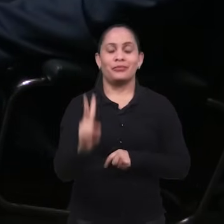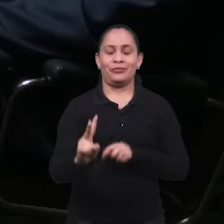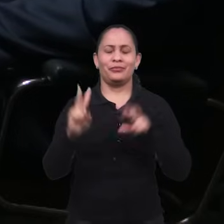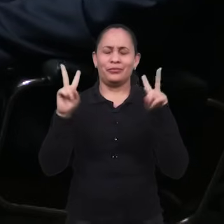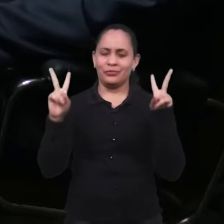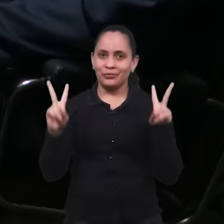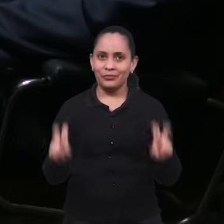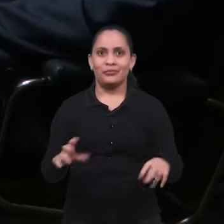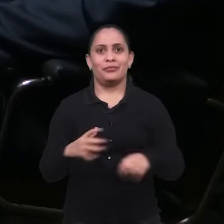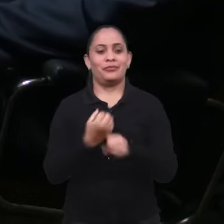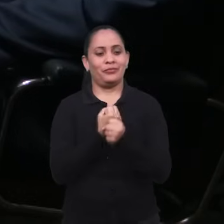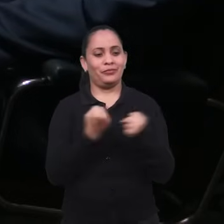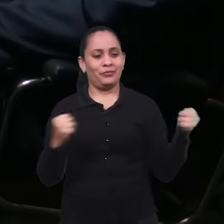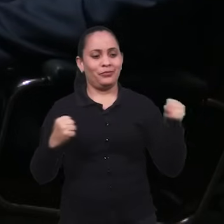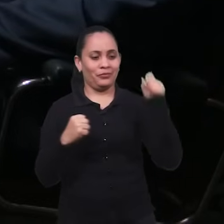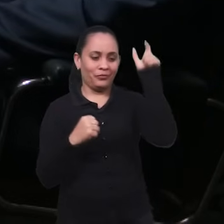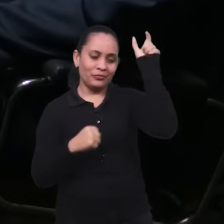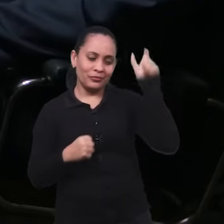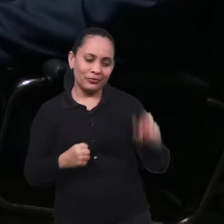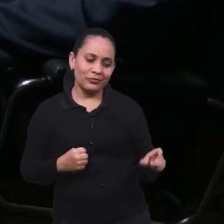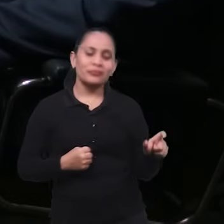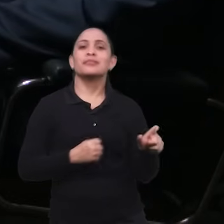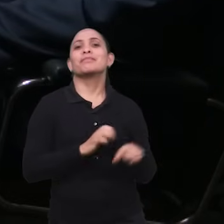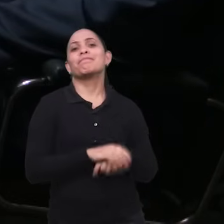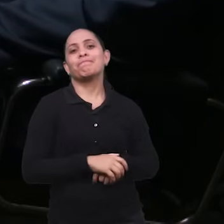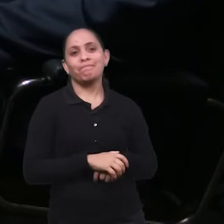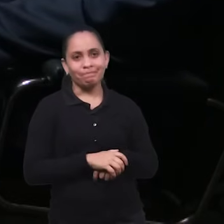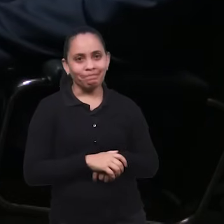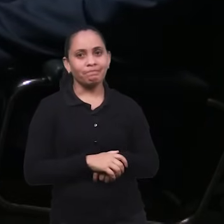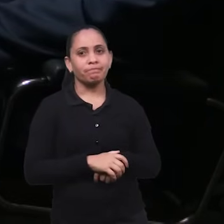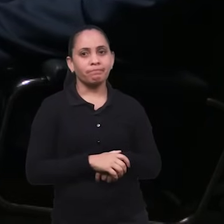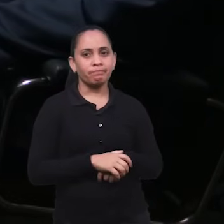continua ainda falando sobre Sansão. Olha só que coisa, hein?